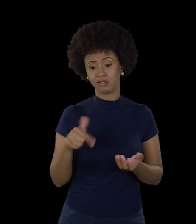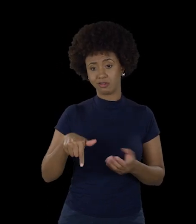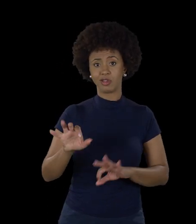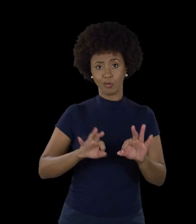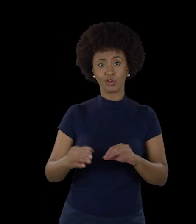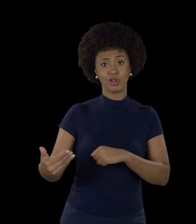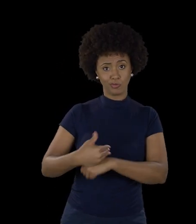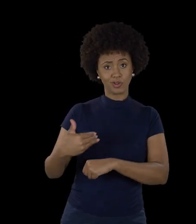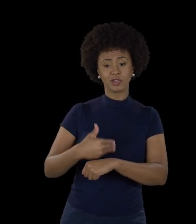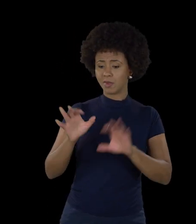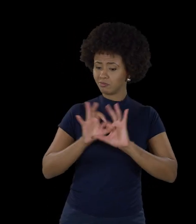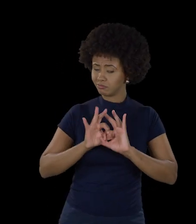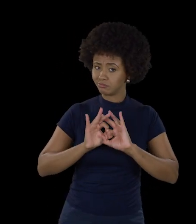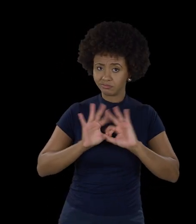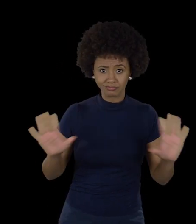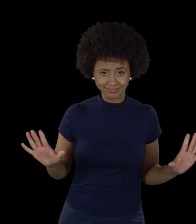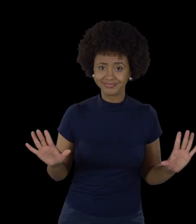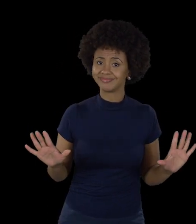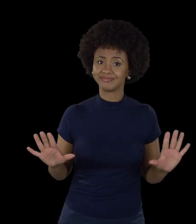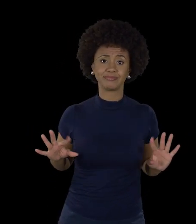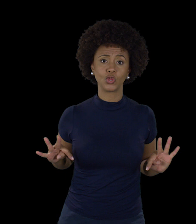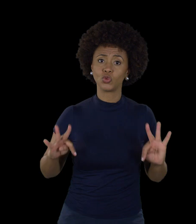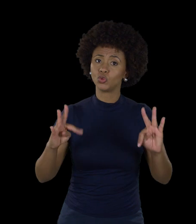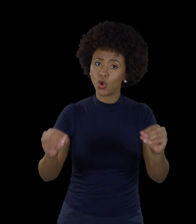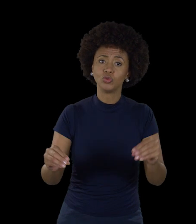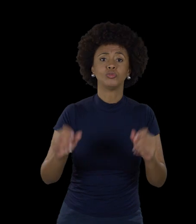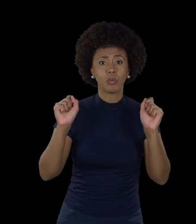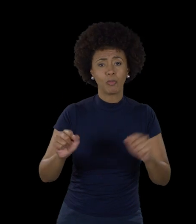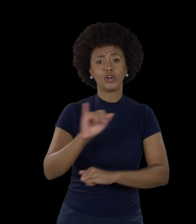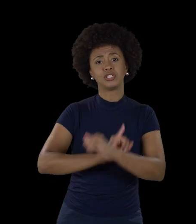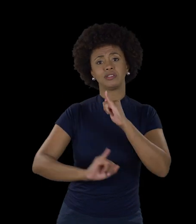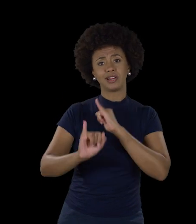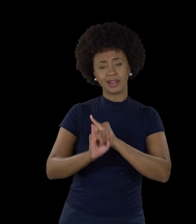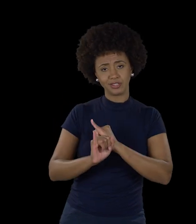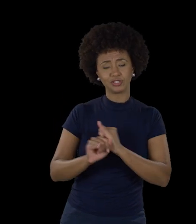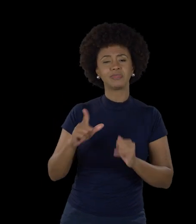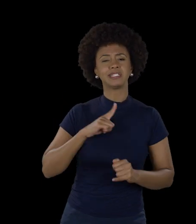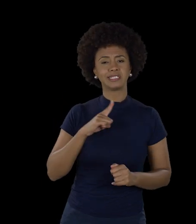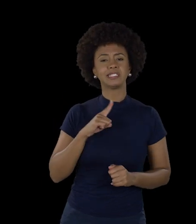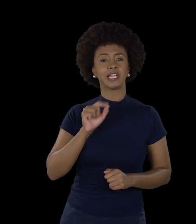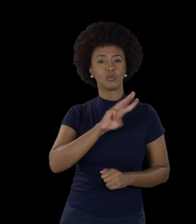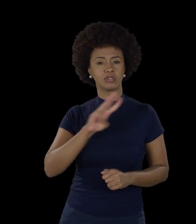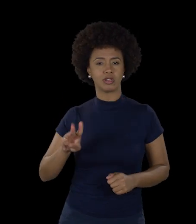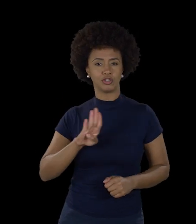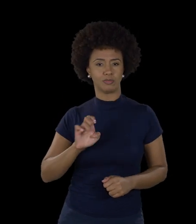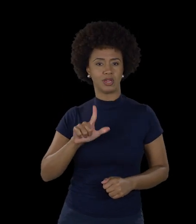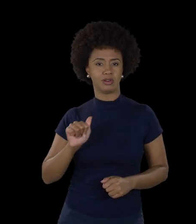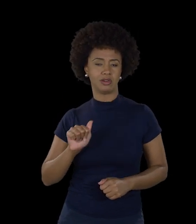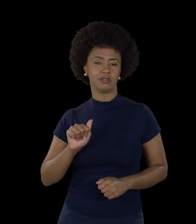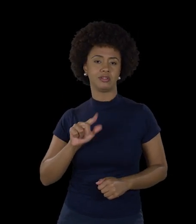E esse conteúdo vai ficar à disposição de toda a população na internet, no site da Bela Vista Cultural. Vai ter uma página onde vai ser